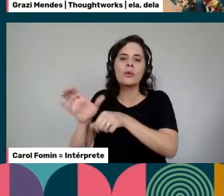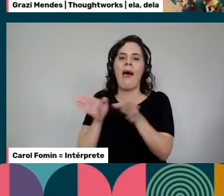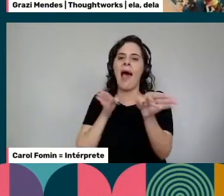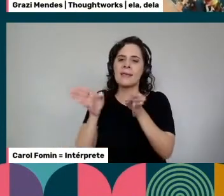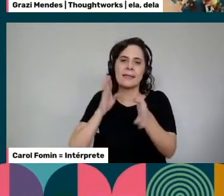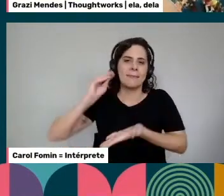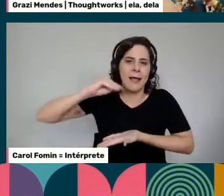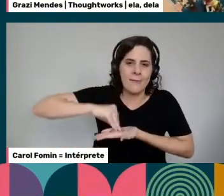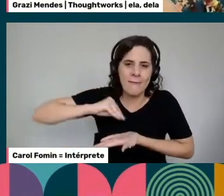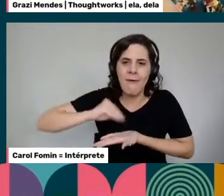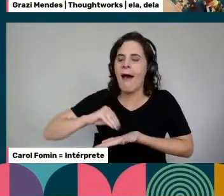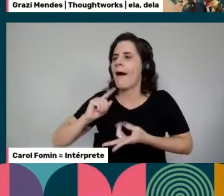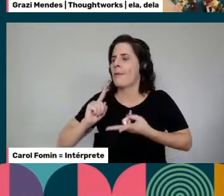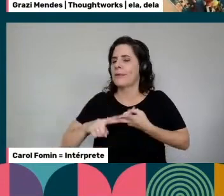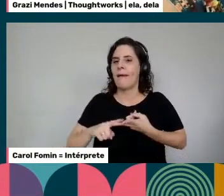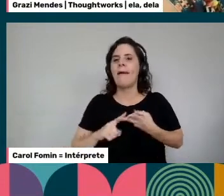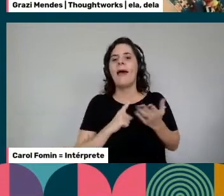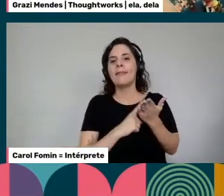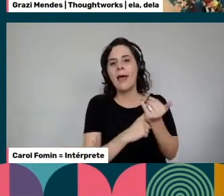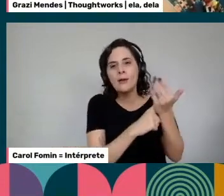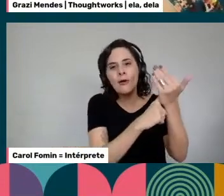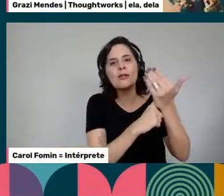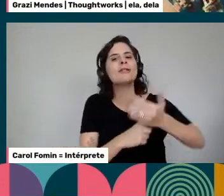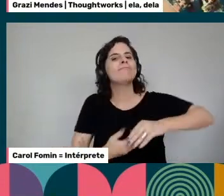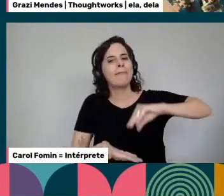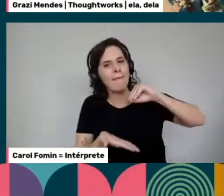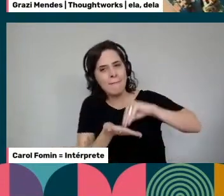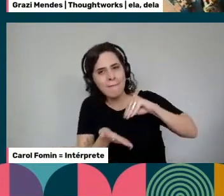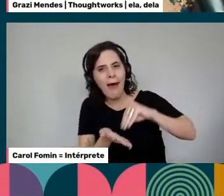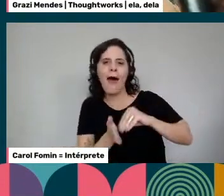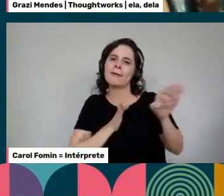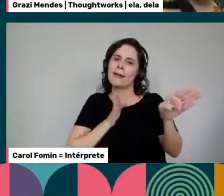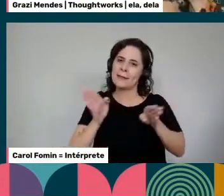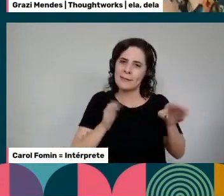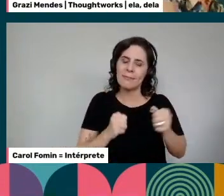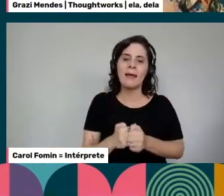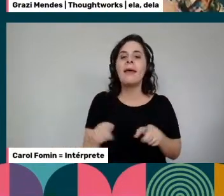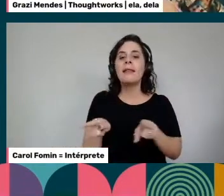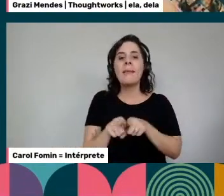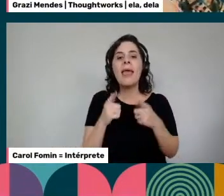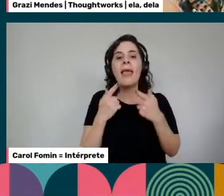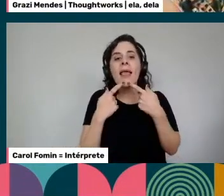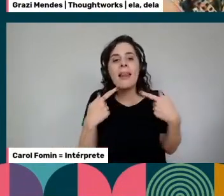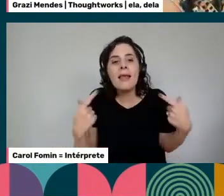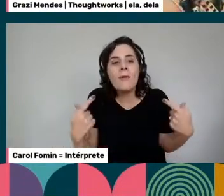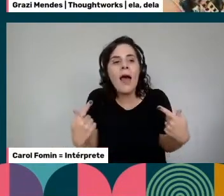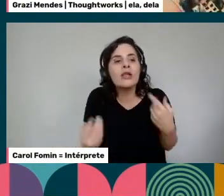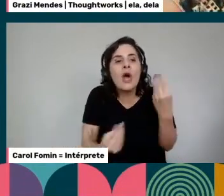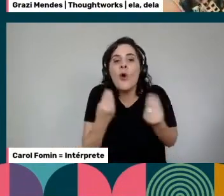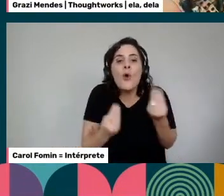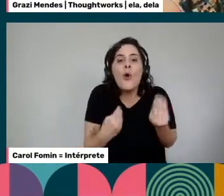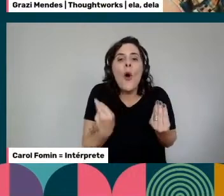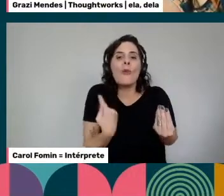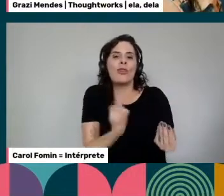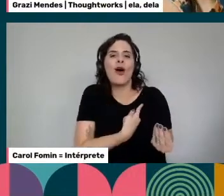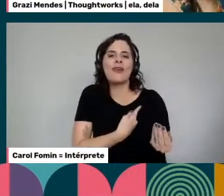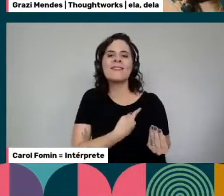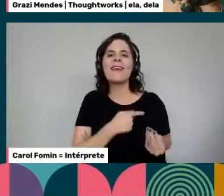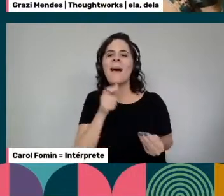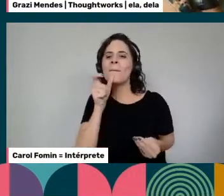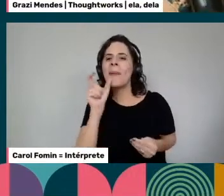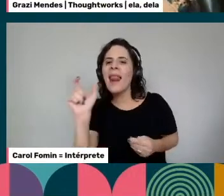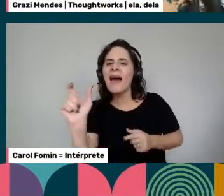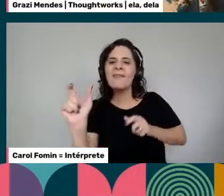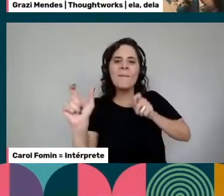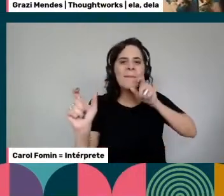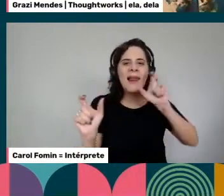as ferramentas, a própria linguagem, né, a maneira como a gente fala dentro do universo de tecnologia, que é pouco